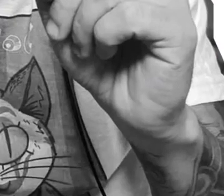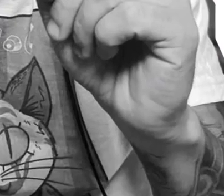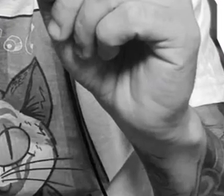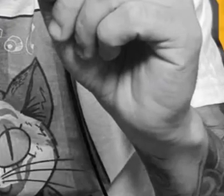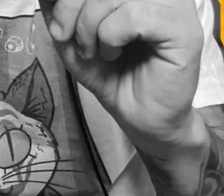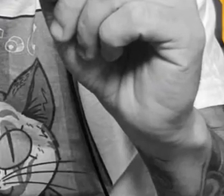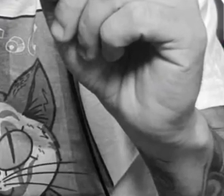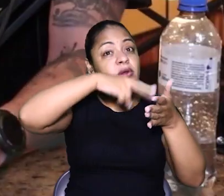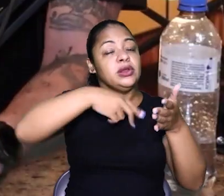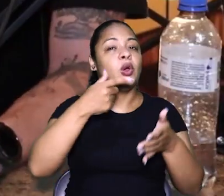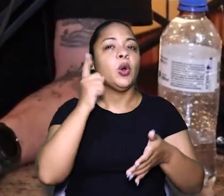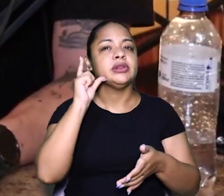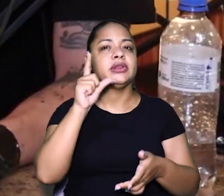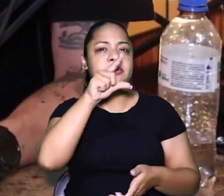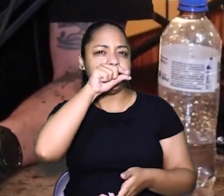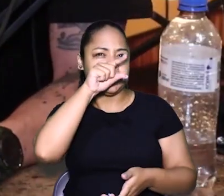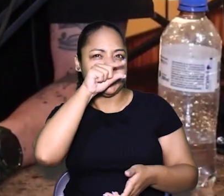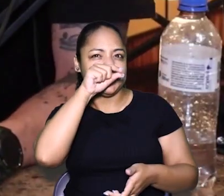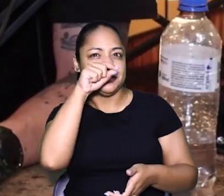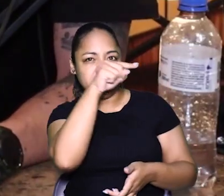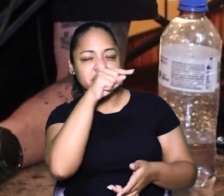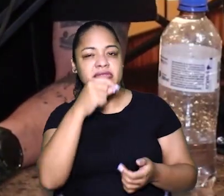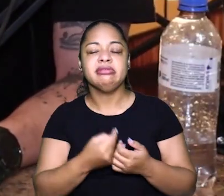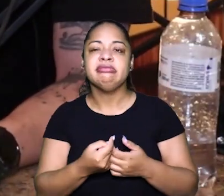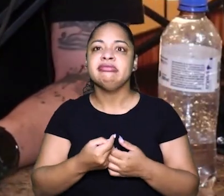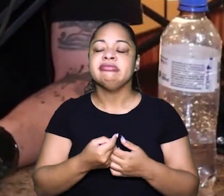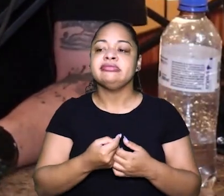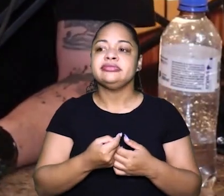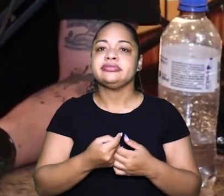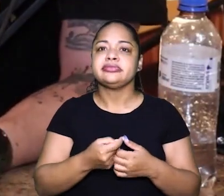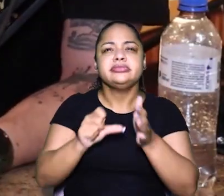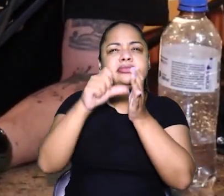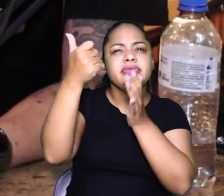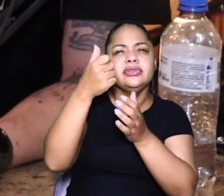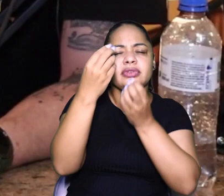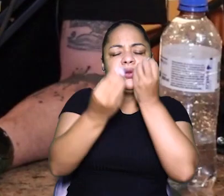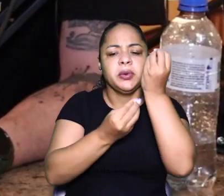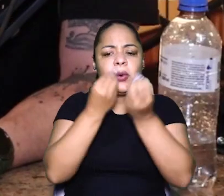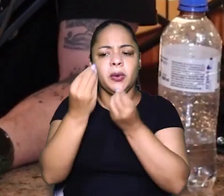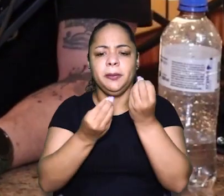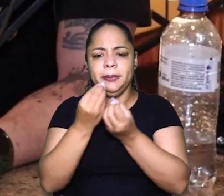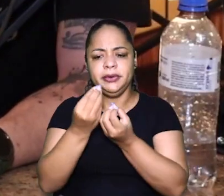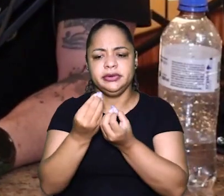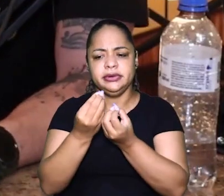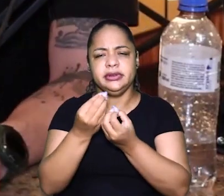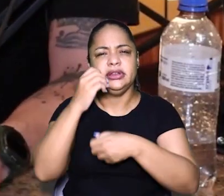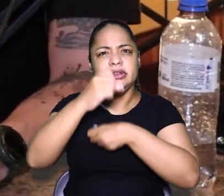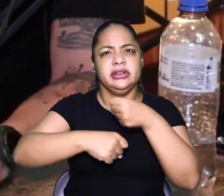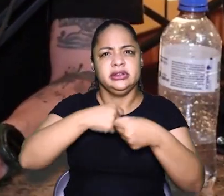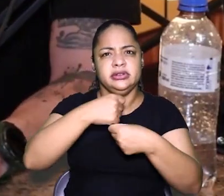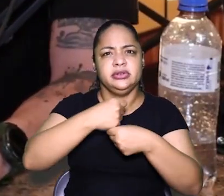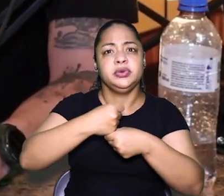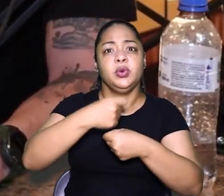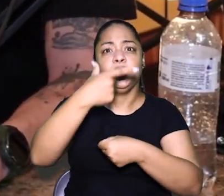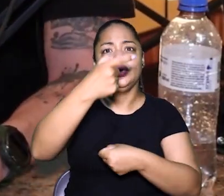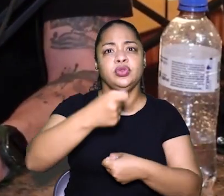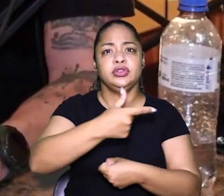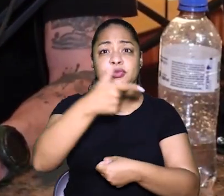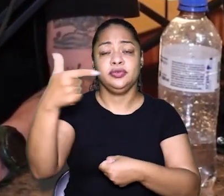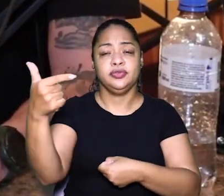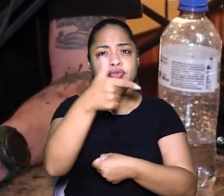eu li ontem no Twitter, inclusive. Uhum. É, primeiro, como é que é, porra, em